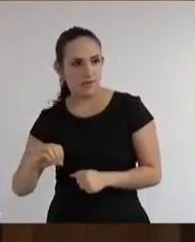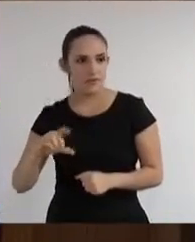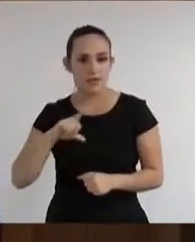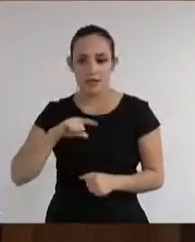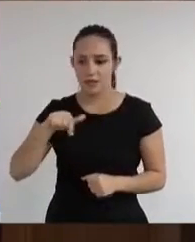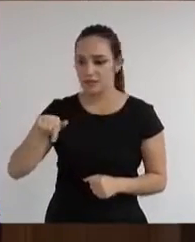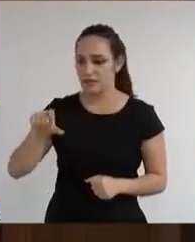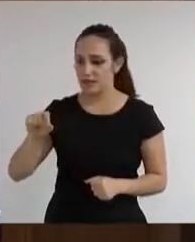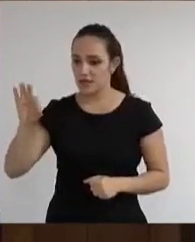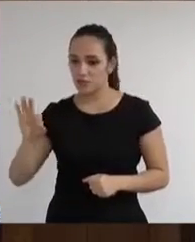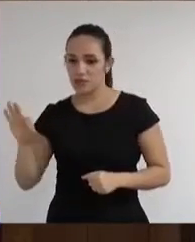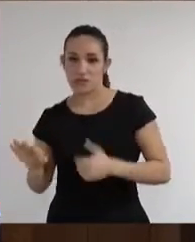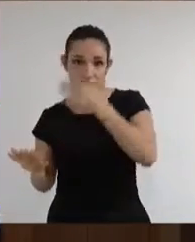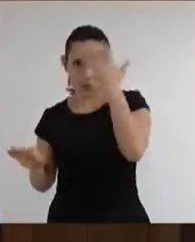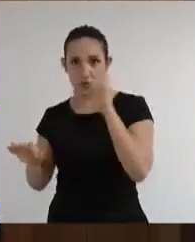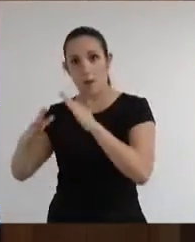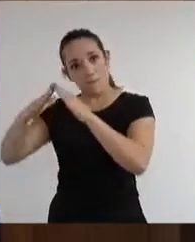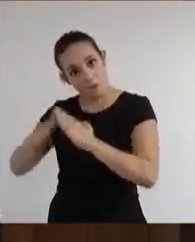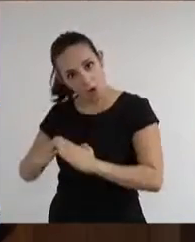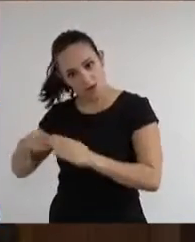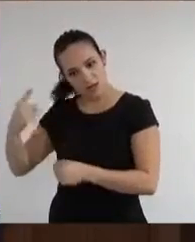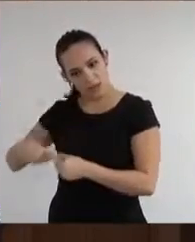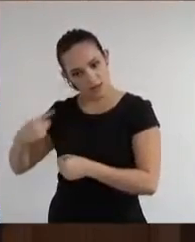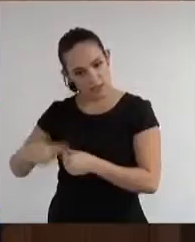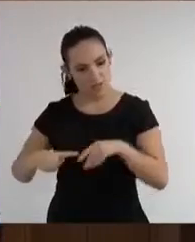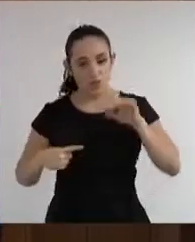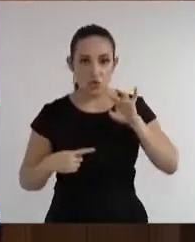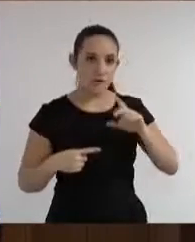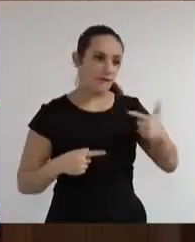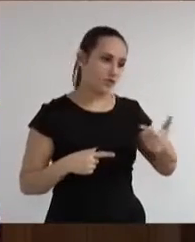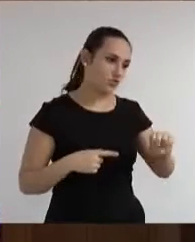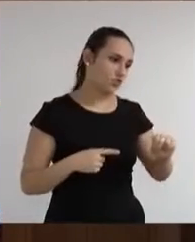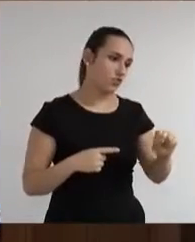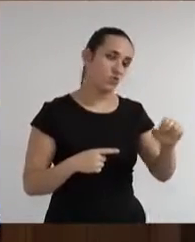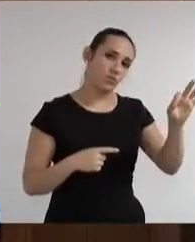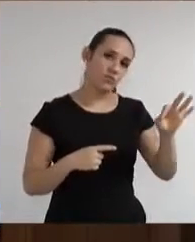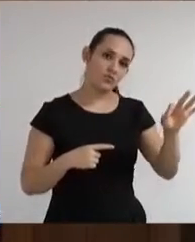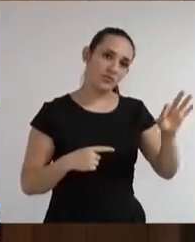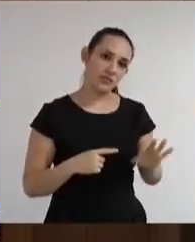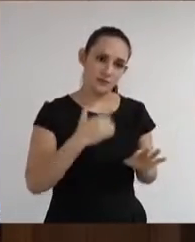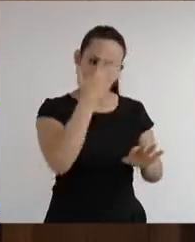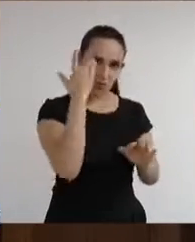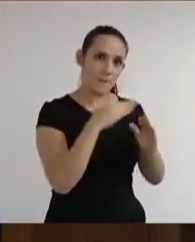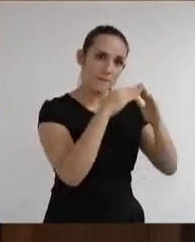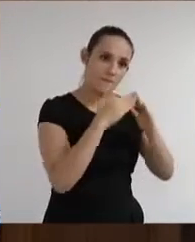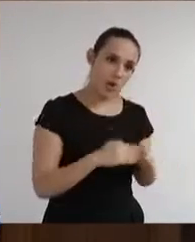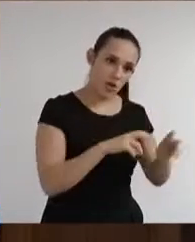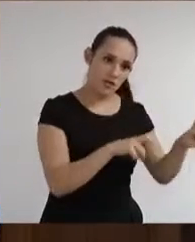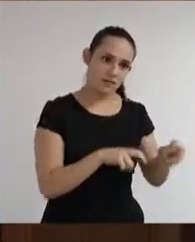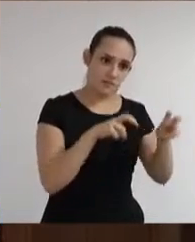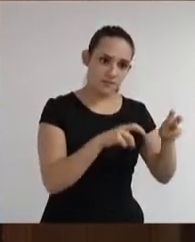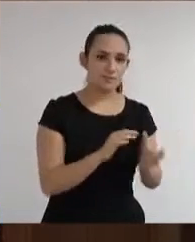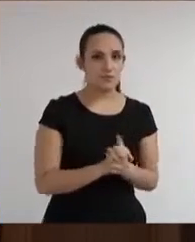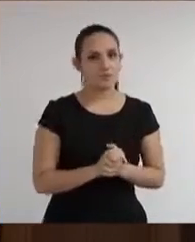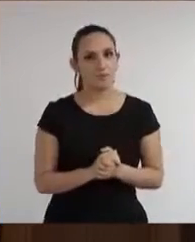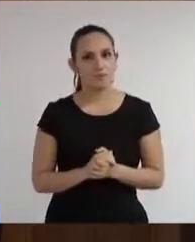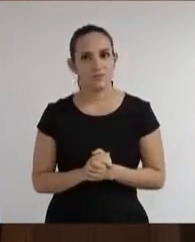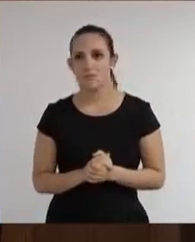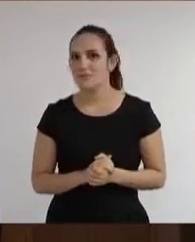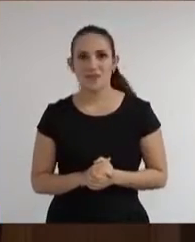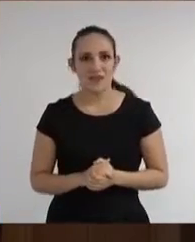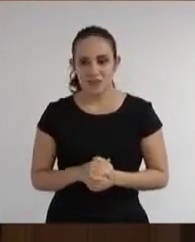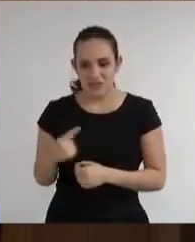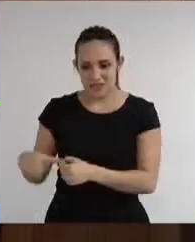zonas urbanas, e 28% na zona rural, ou seja, os municípios não estavam preparados para esse êxodo que veio da